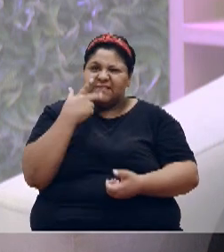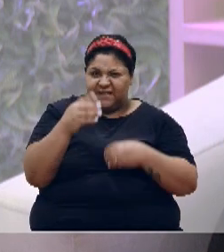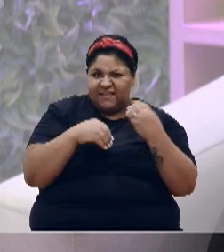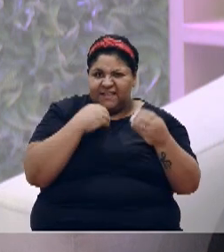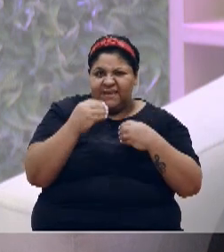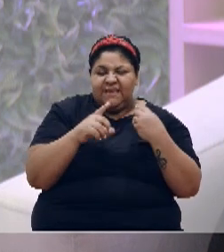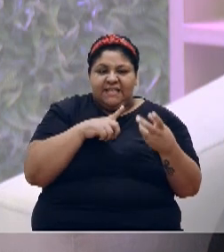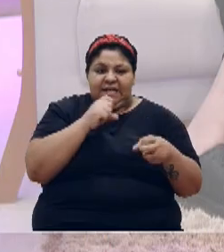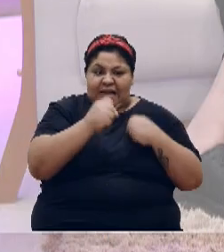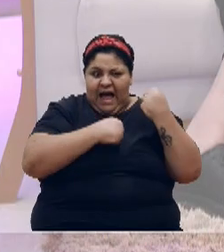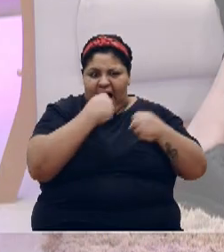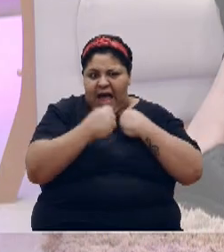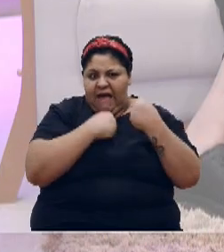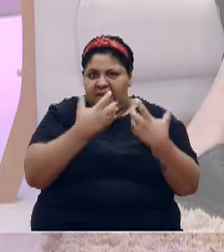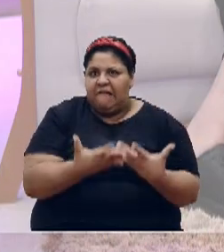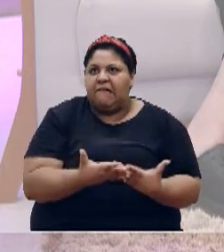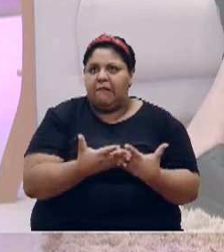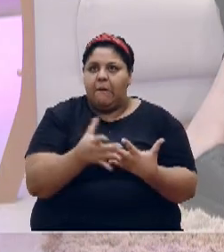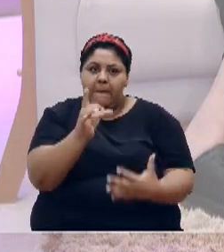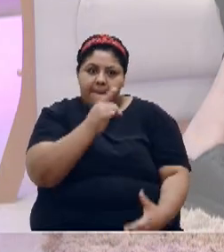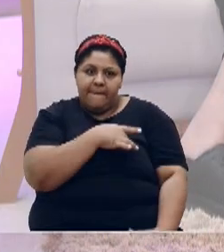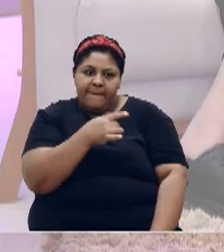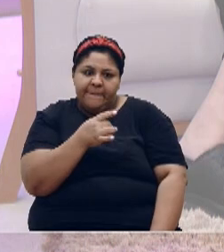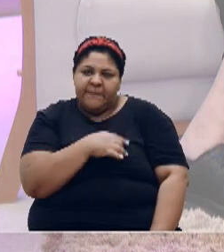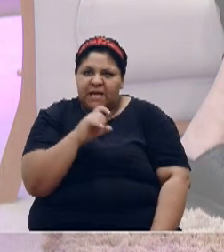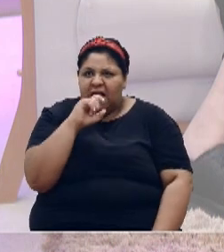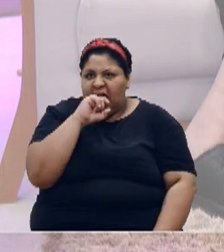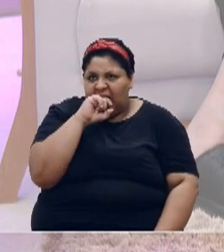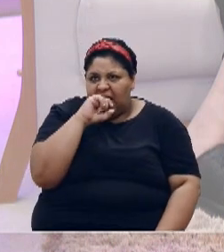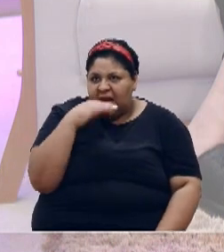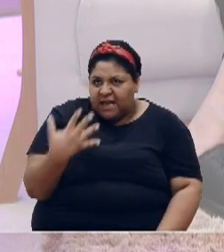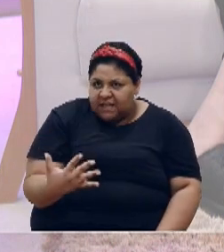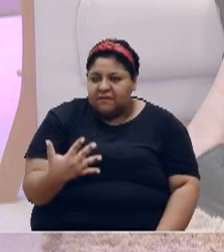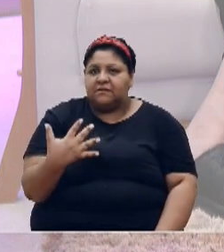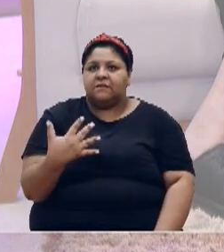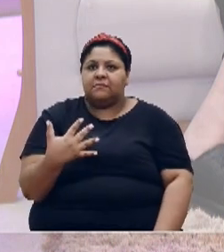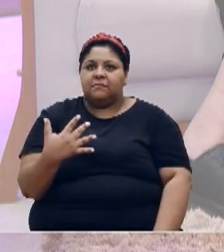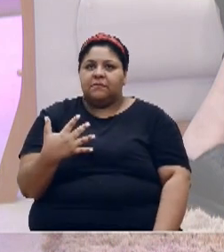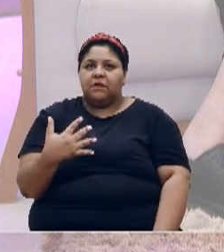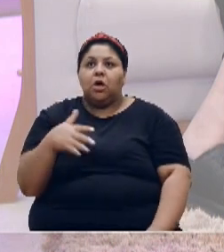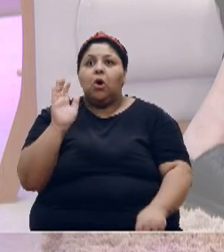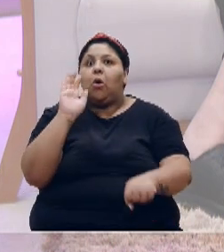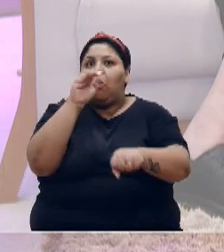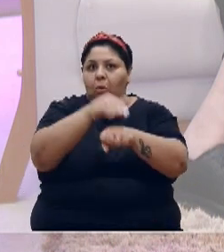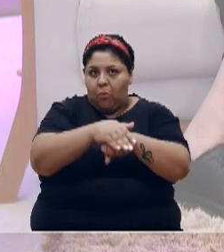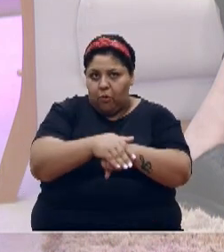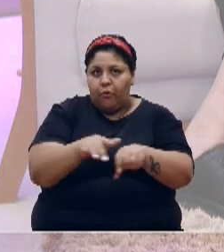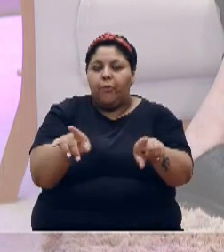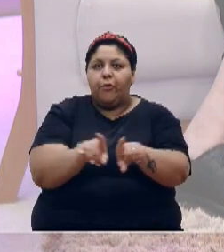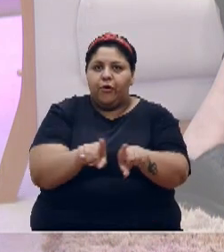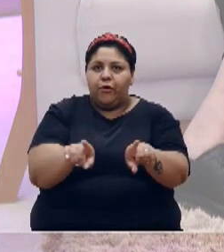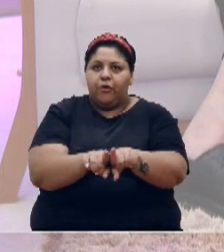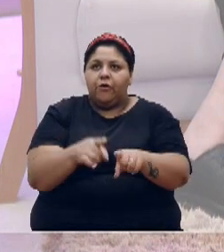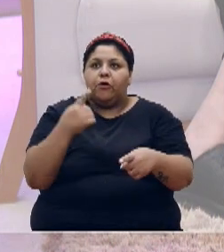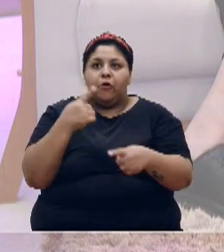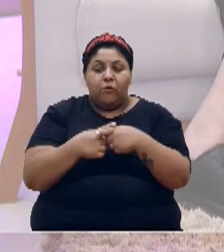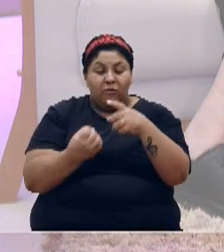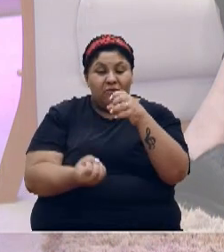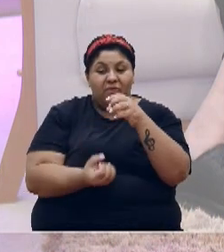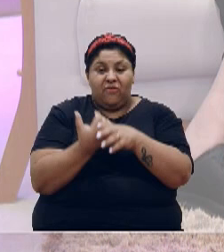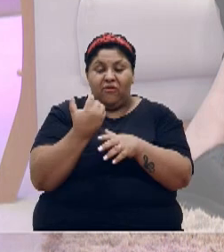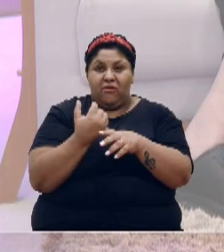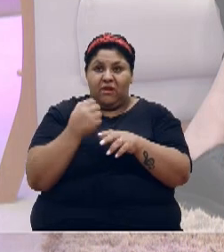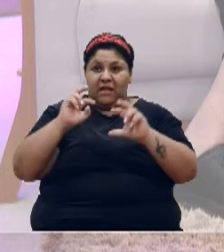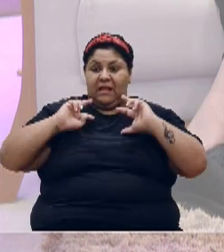gente tem raiva, né, medo, inveja. Sempre tem que validar. Toda a culpa que tem isso, porque isso existe, é do ser humano a